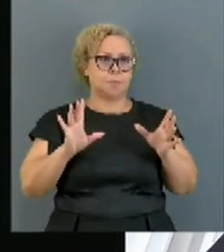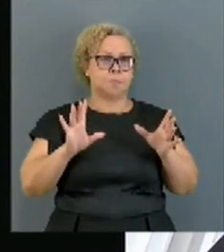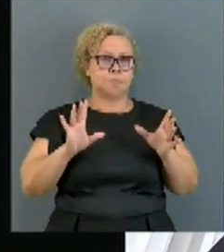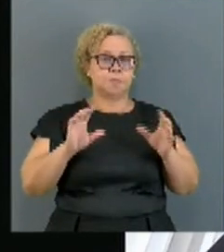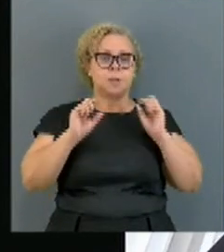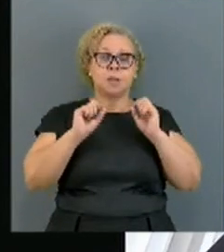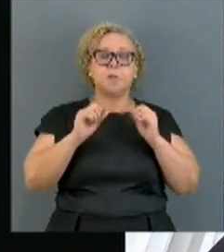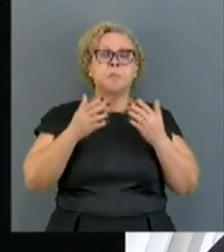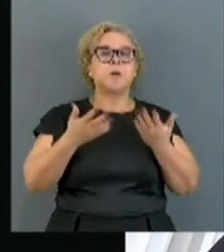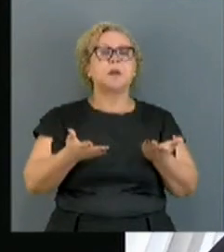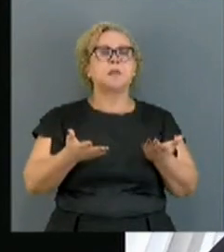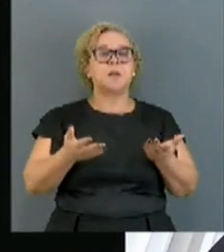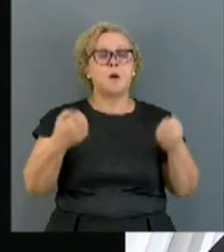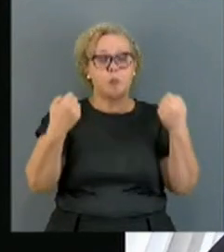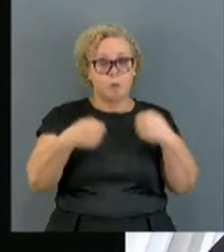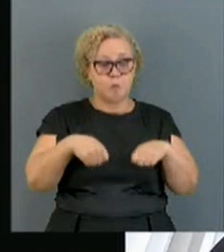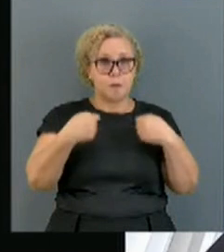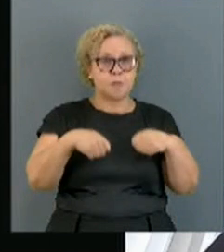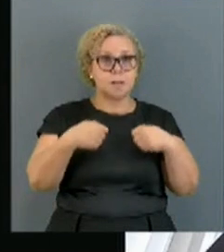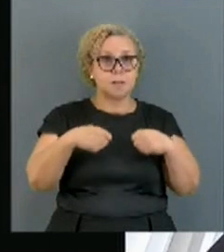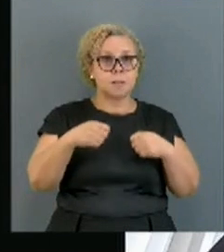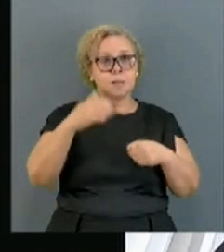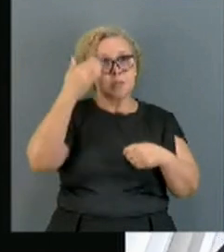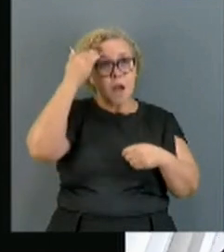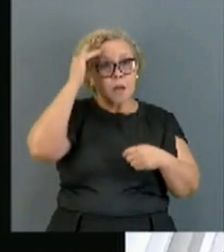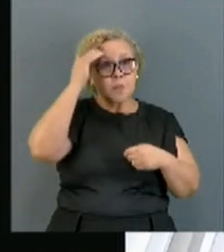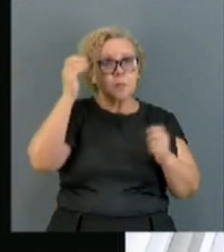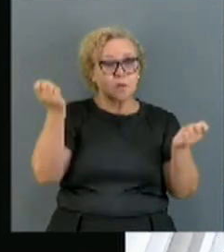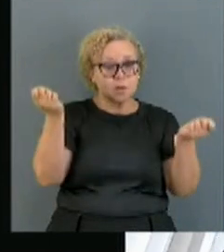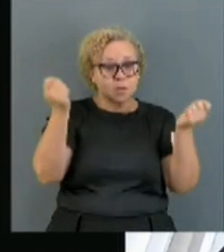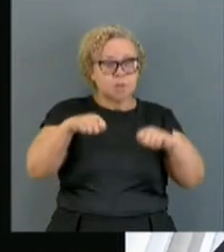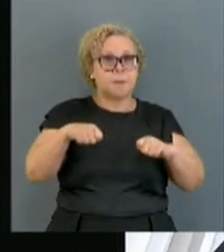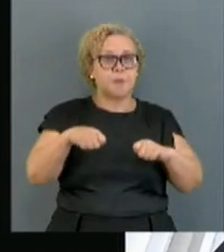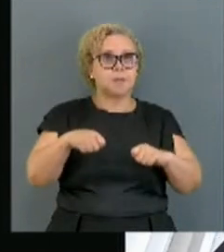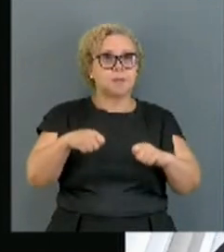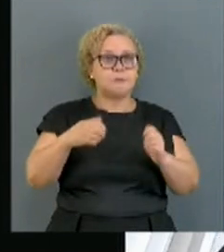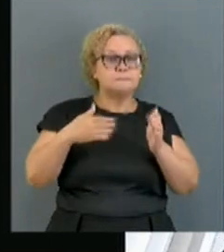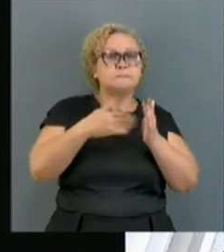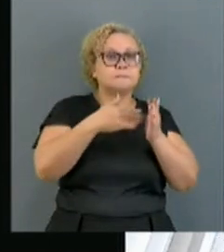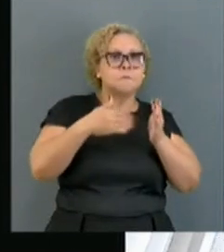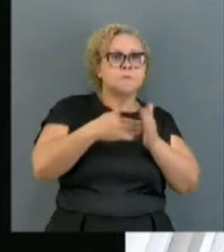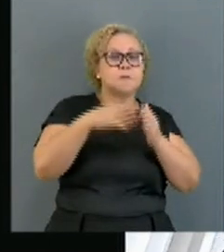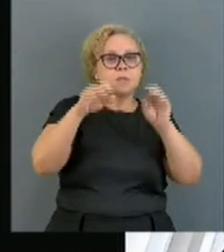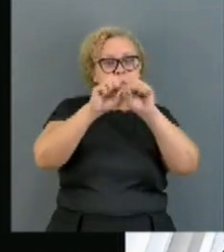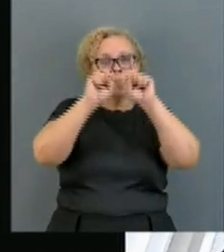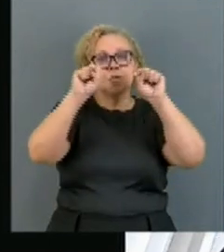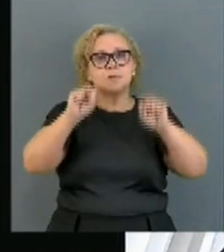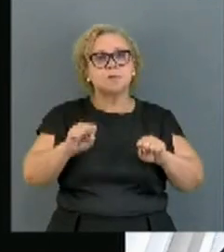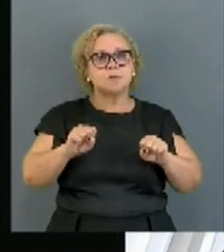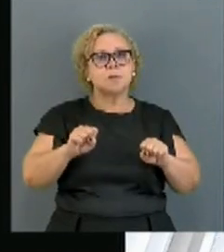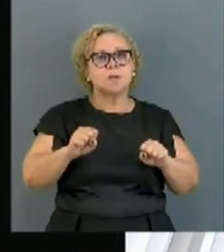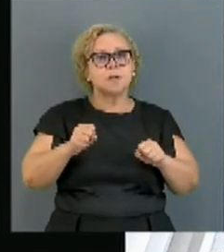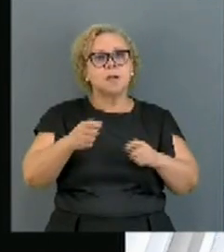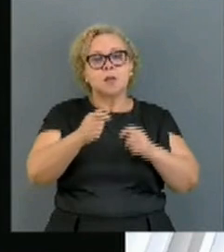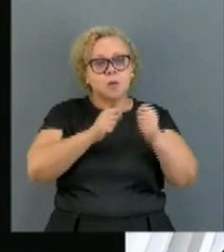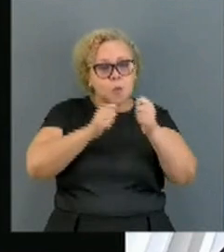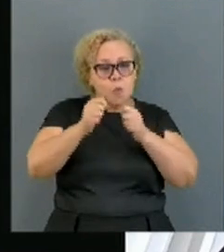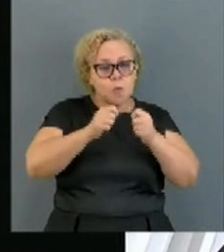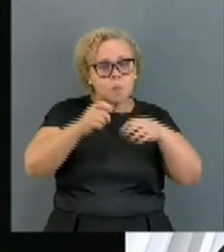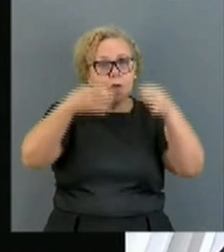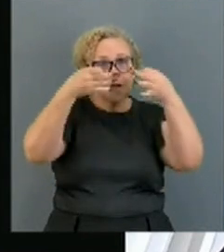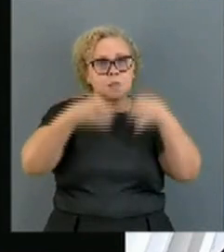tal, é necessário compreender as capacidades e limitações dos sistemas e controlar devidamente o